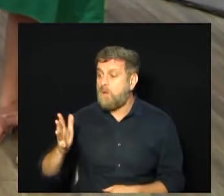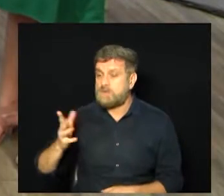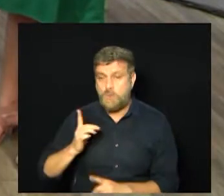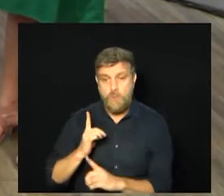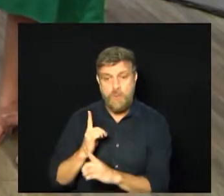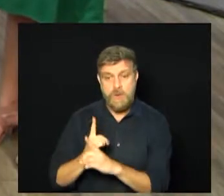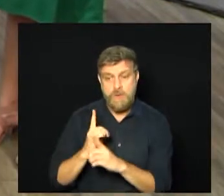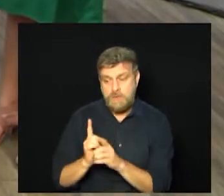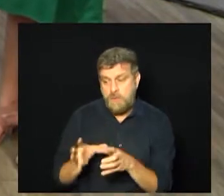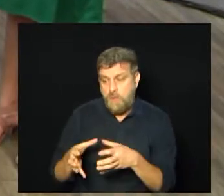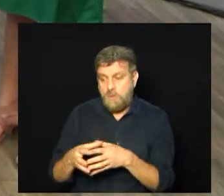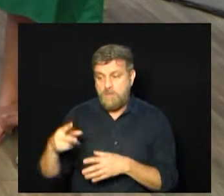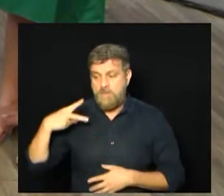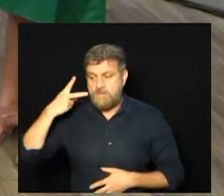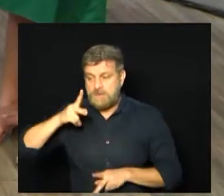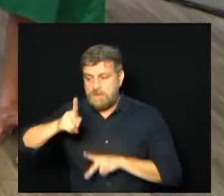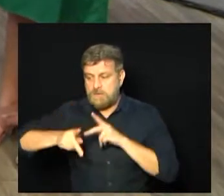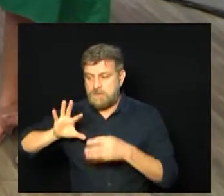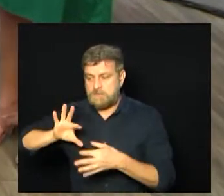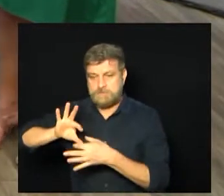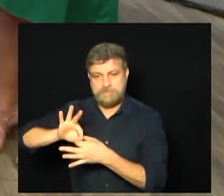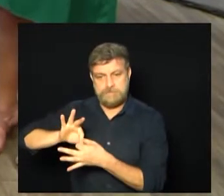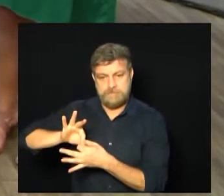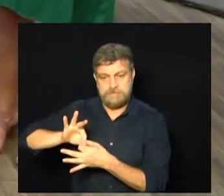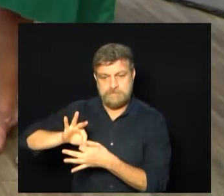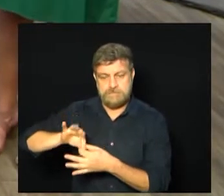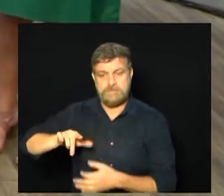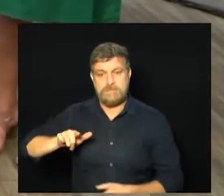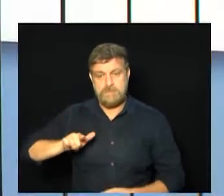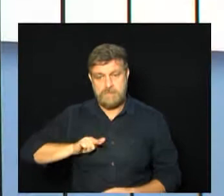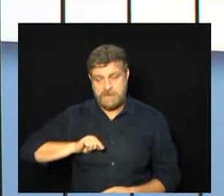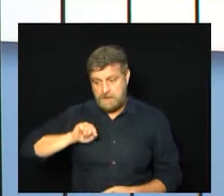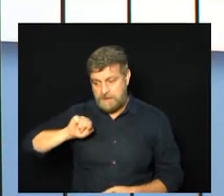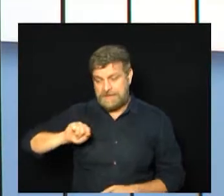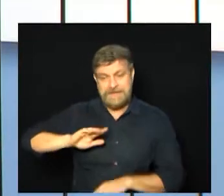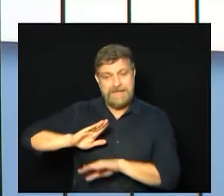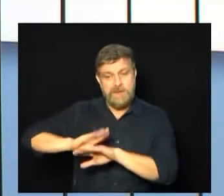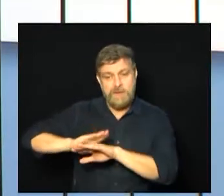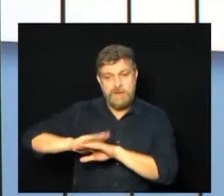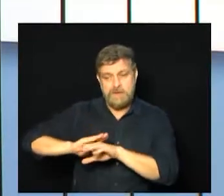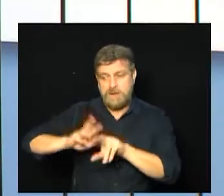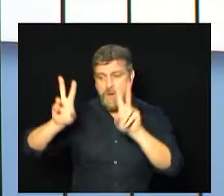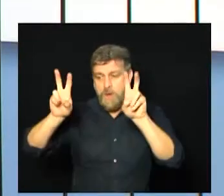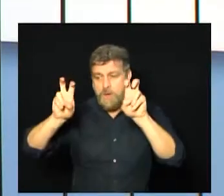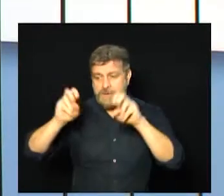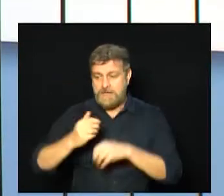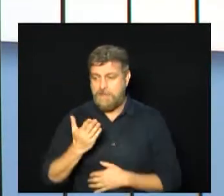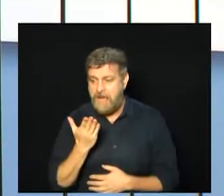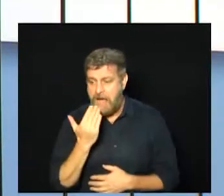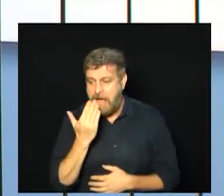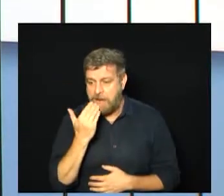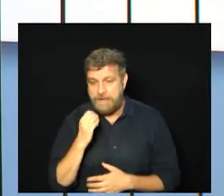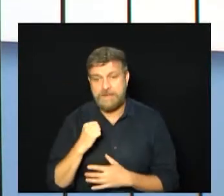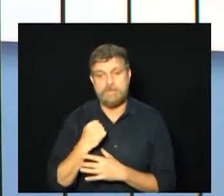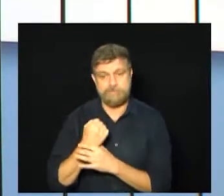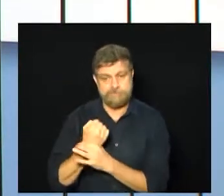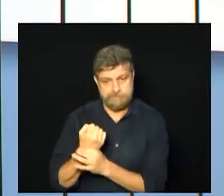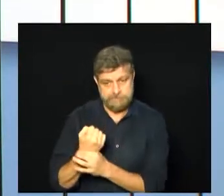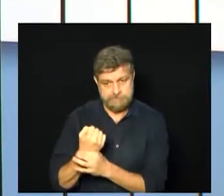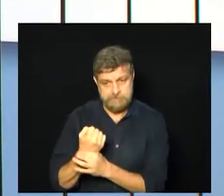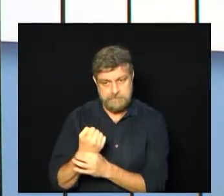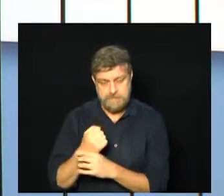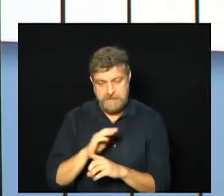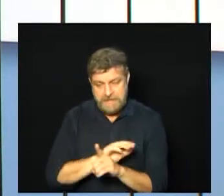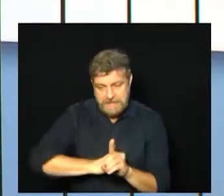encontro de uma frente parlamentar. É a frente parlamentar que trata da segurança alimentar e